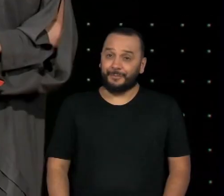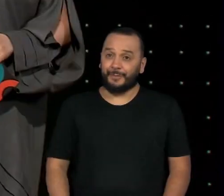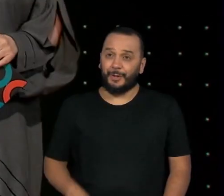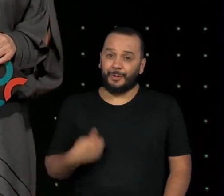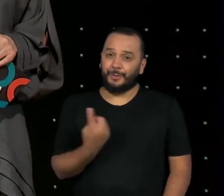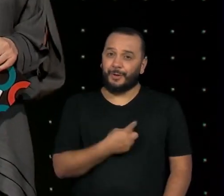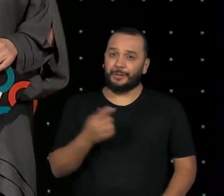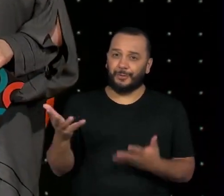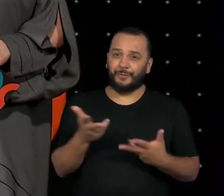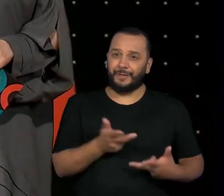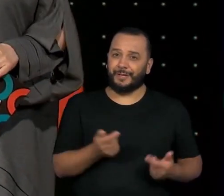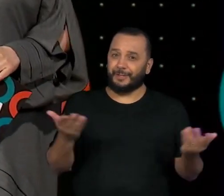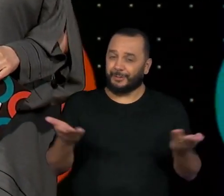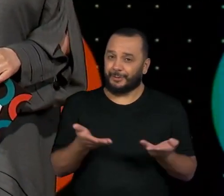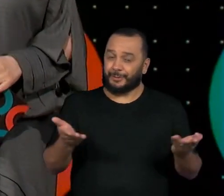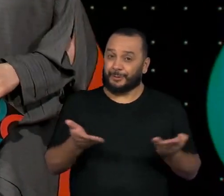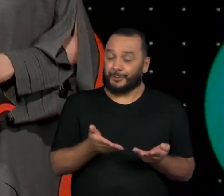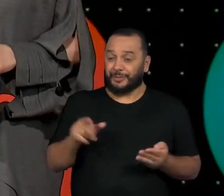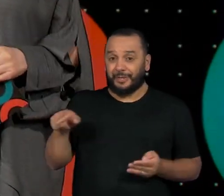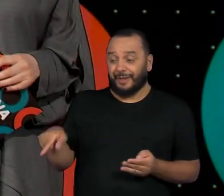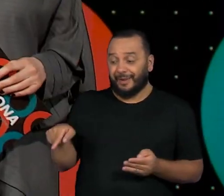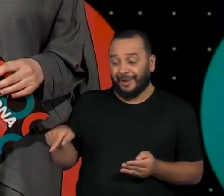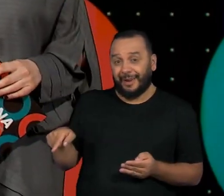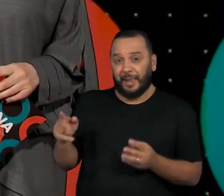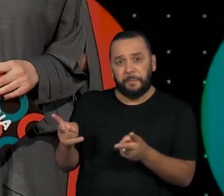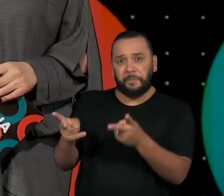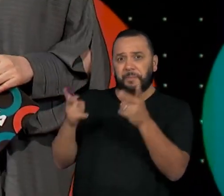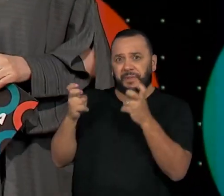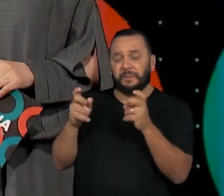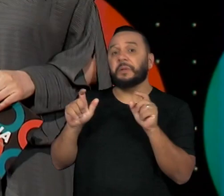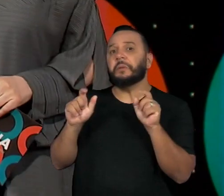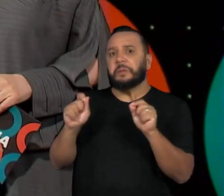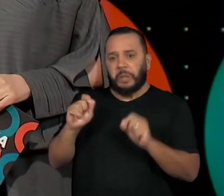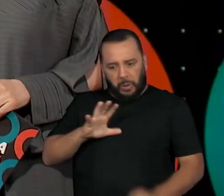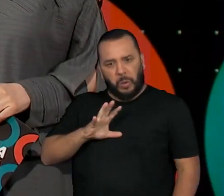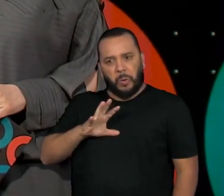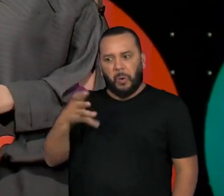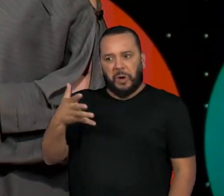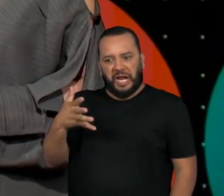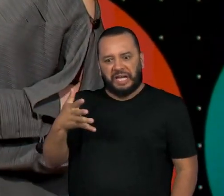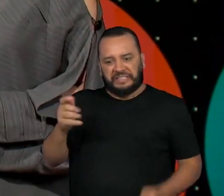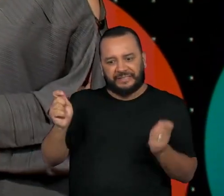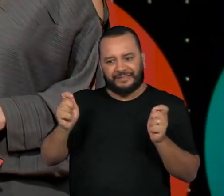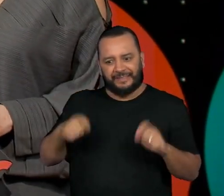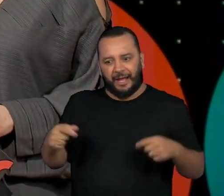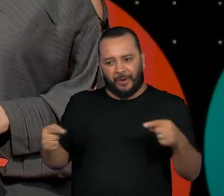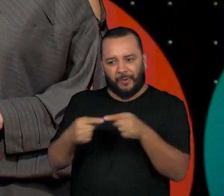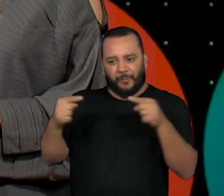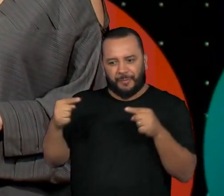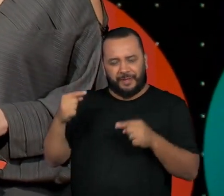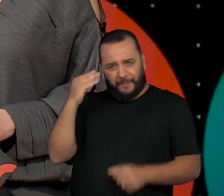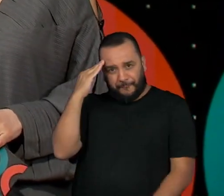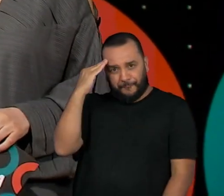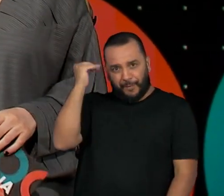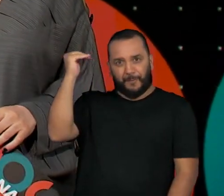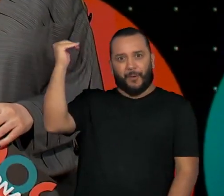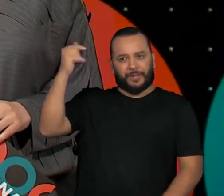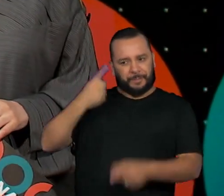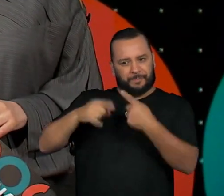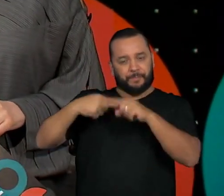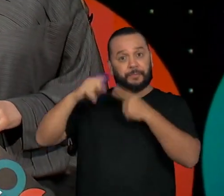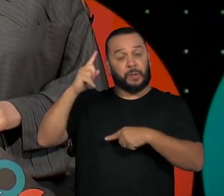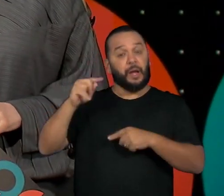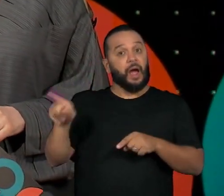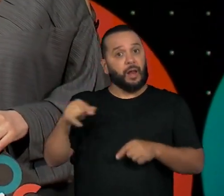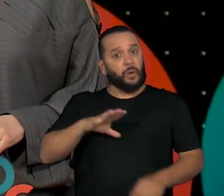nossa convidada de hoje percebeu logo cedo que a ousadia é um dos segredos do sucesso. E com essa ousadia e o seu grande